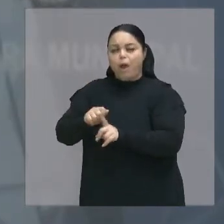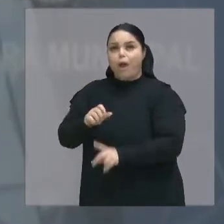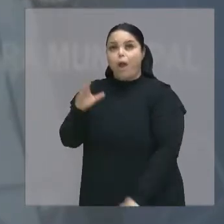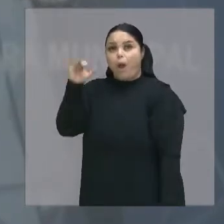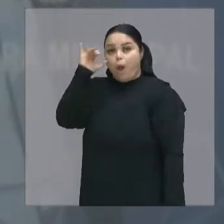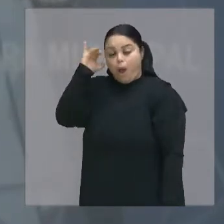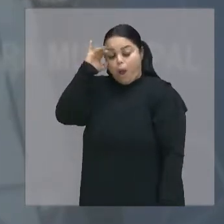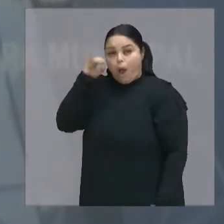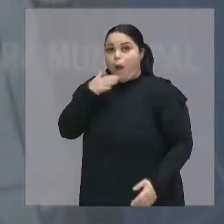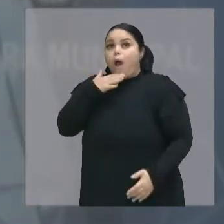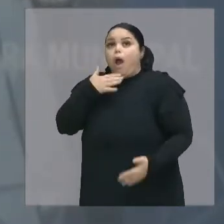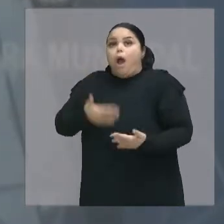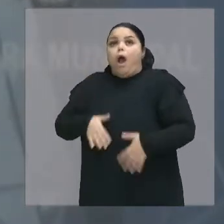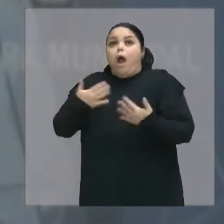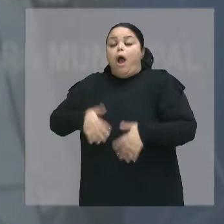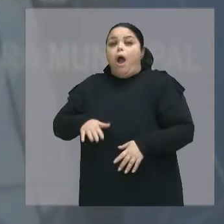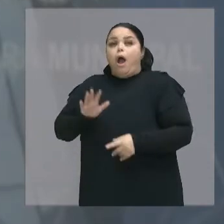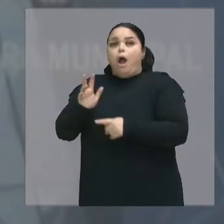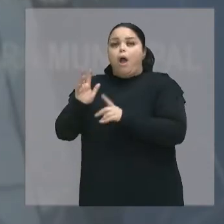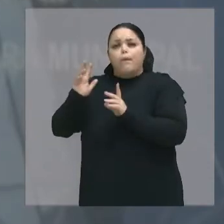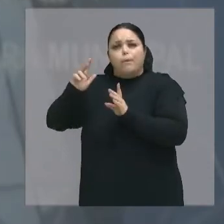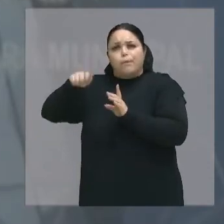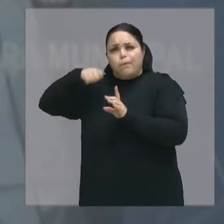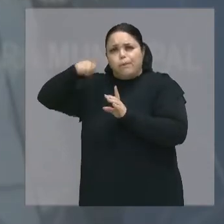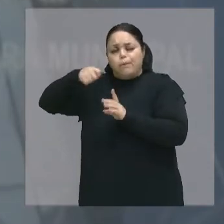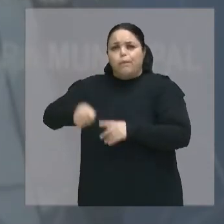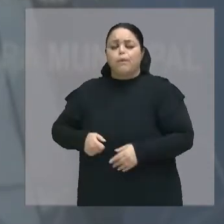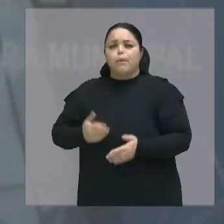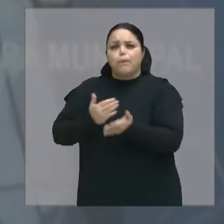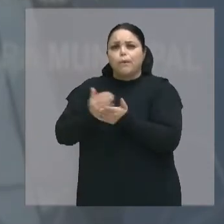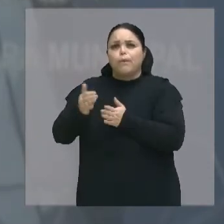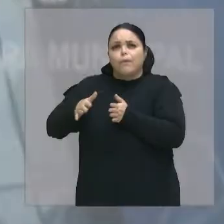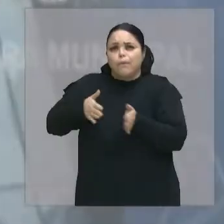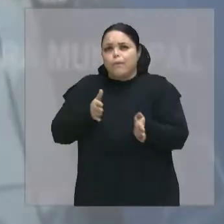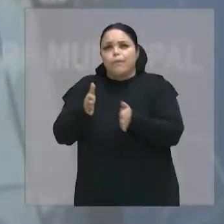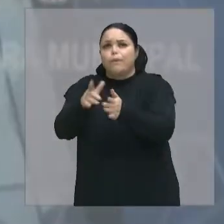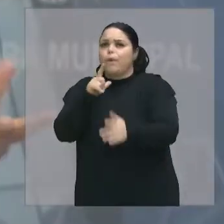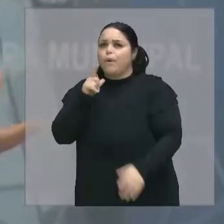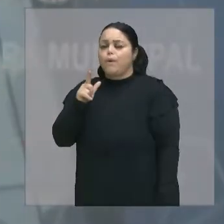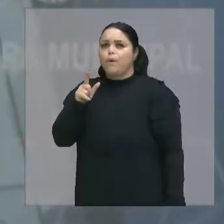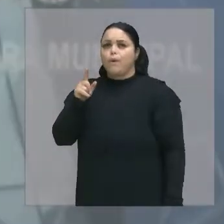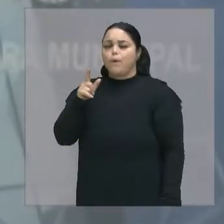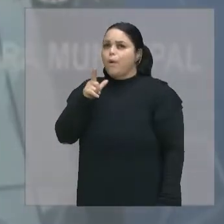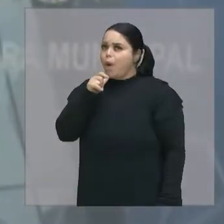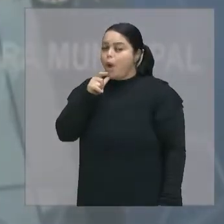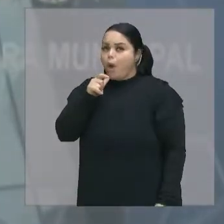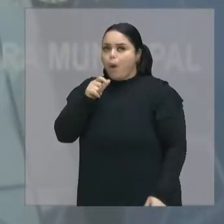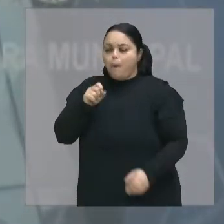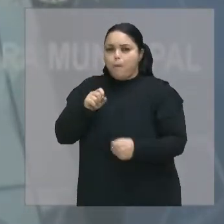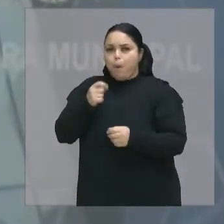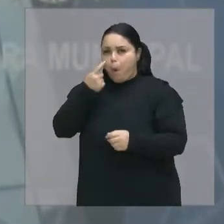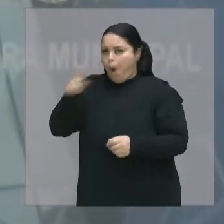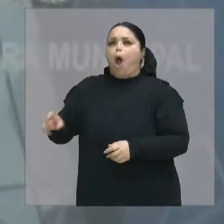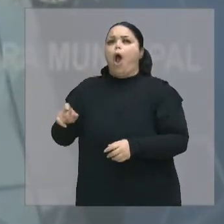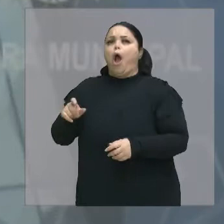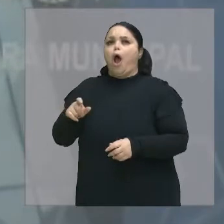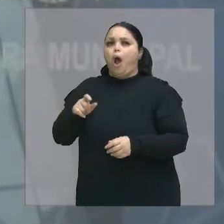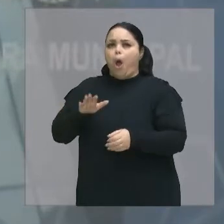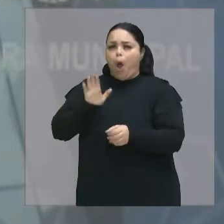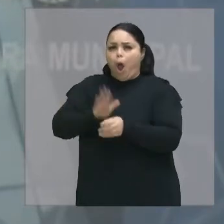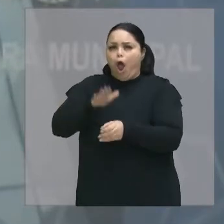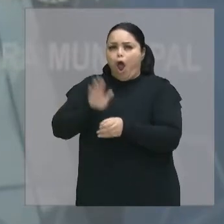imagem. Ali no início do Rio Senhorinha, o descarte que eu mostrei aqui de esgoto in